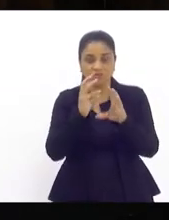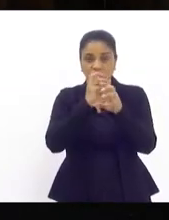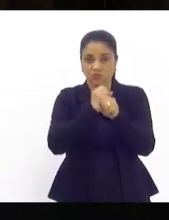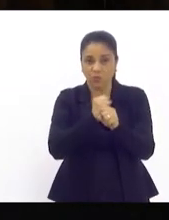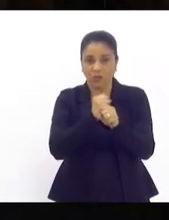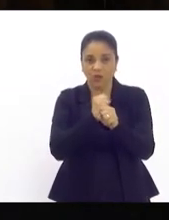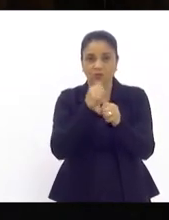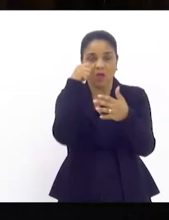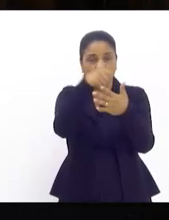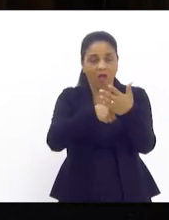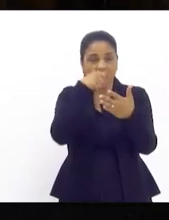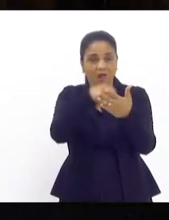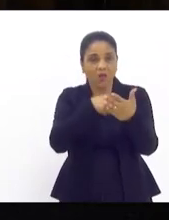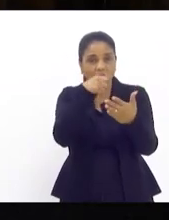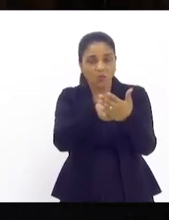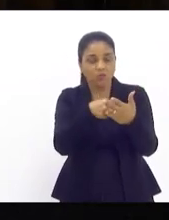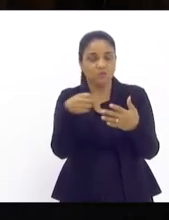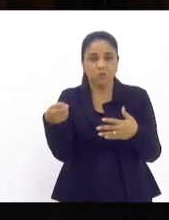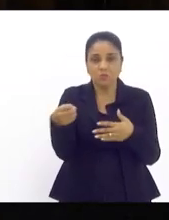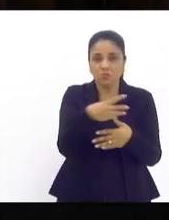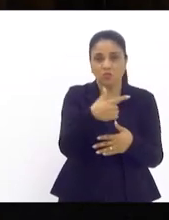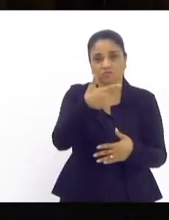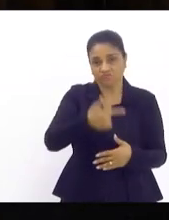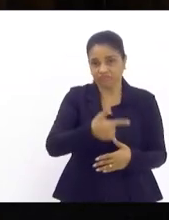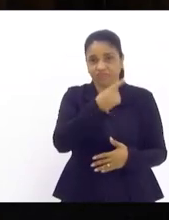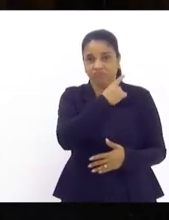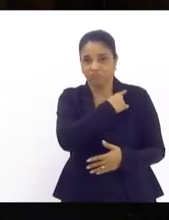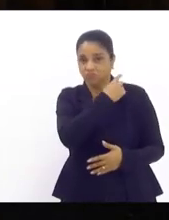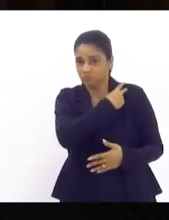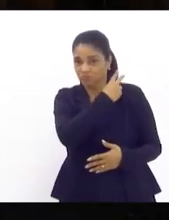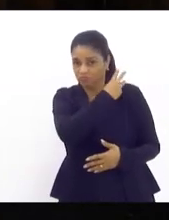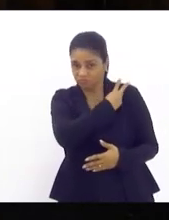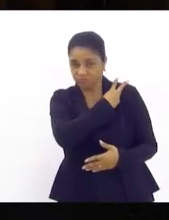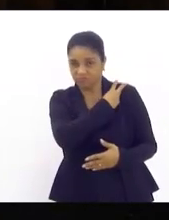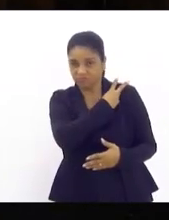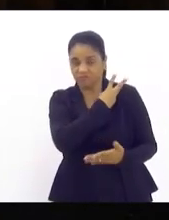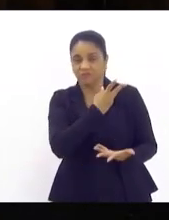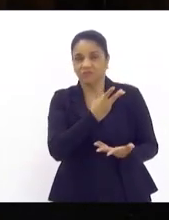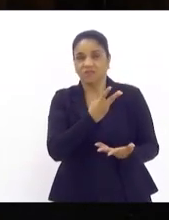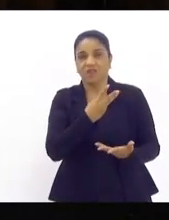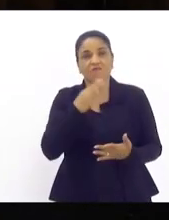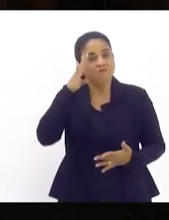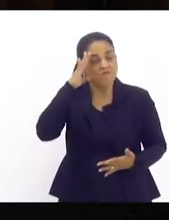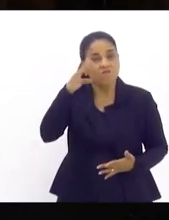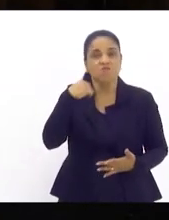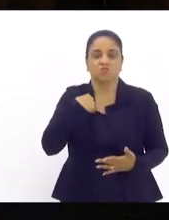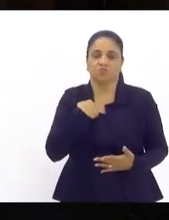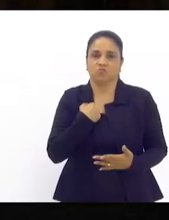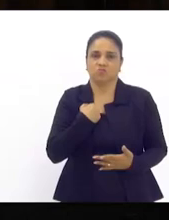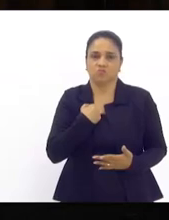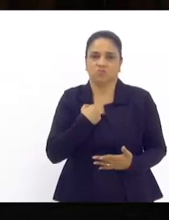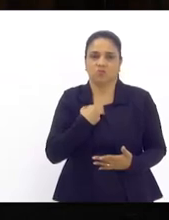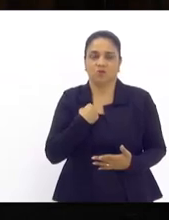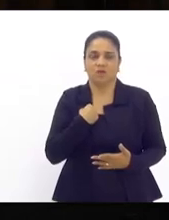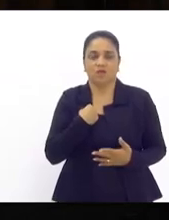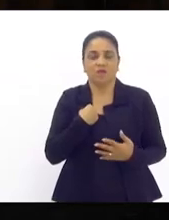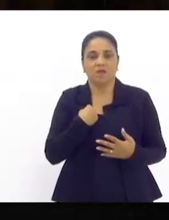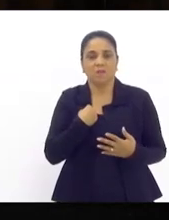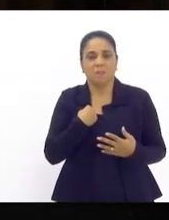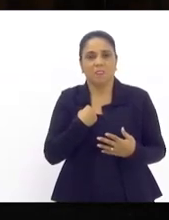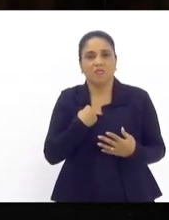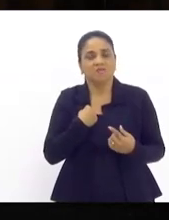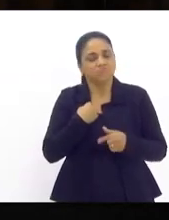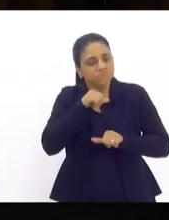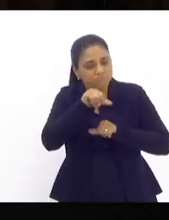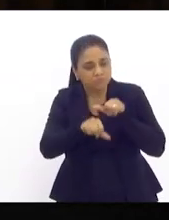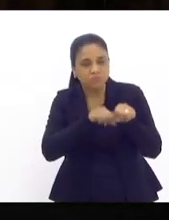luta pela revogação do novo ensino médio e achamos fundamental, né, que a gente venha revogar, né, o novo